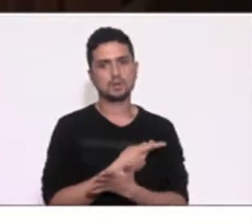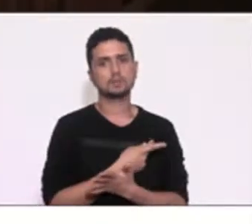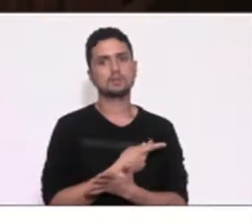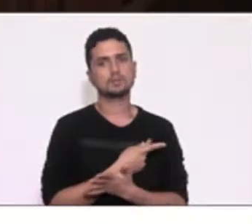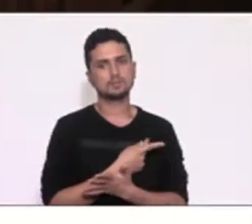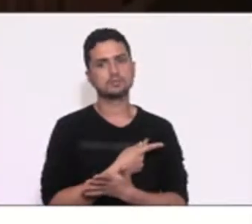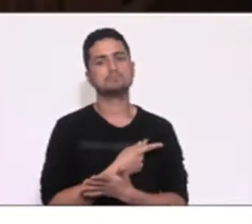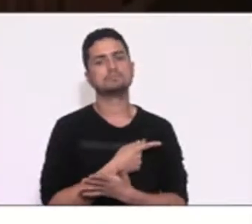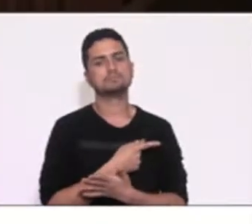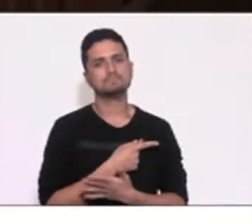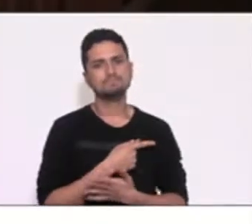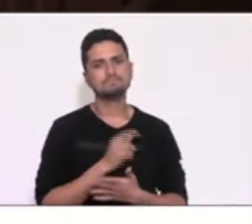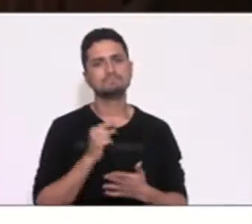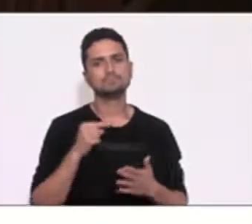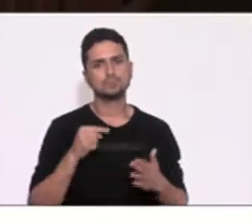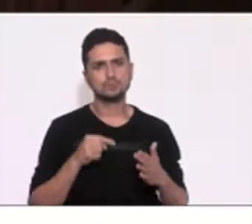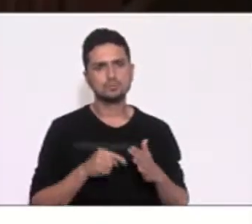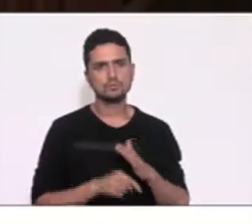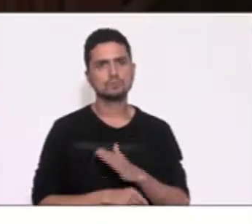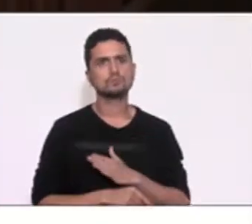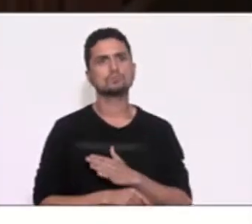profundamente negativa.